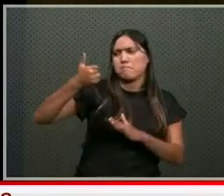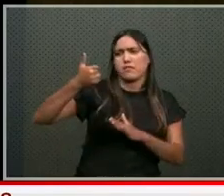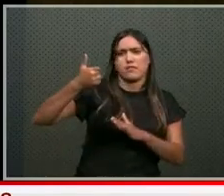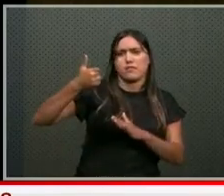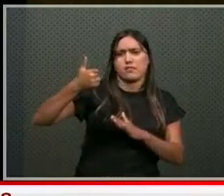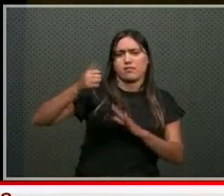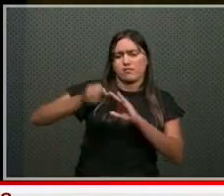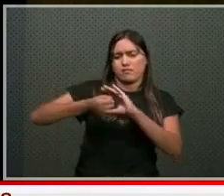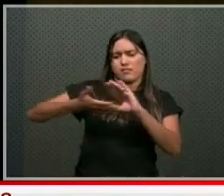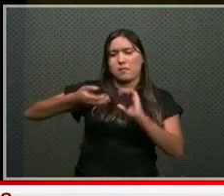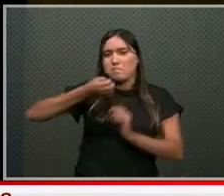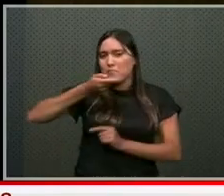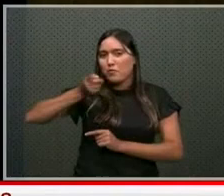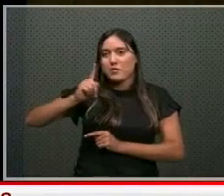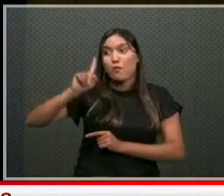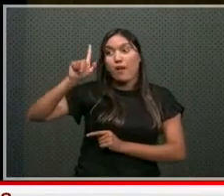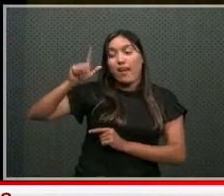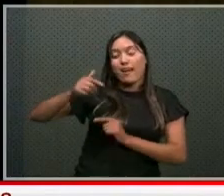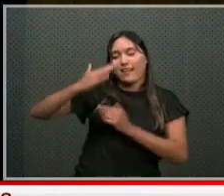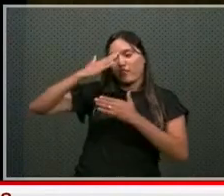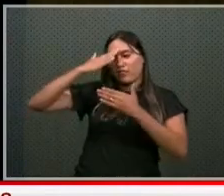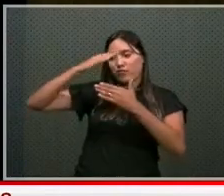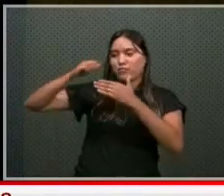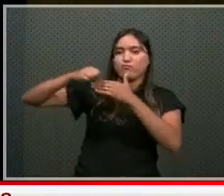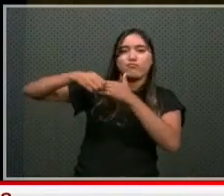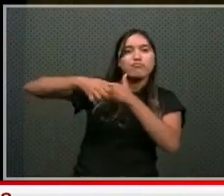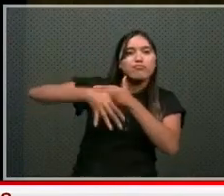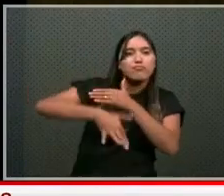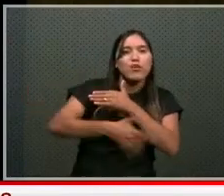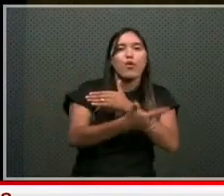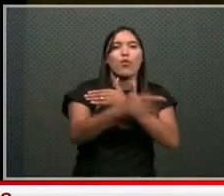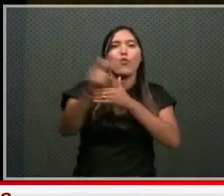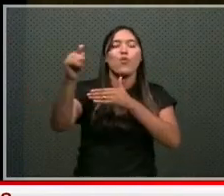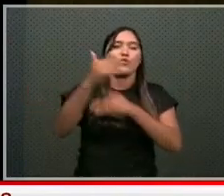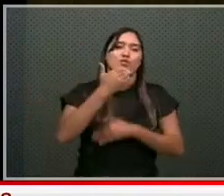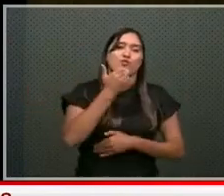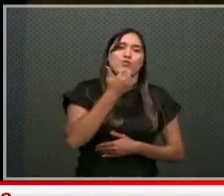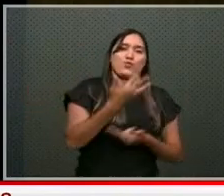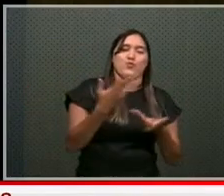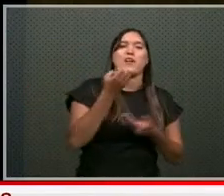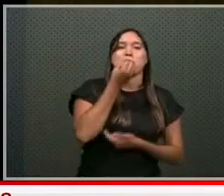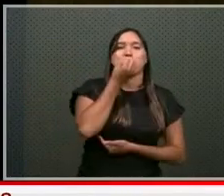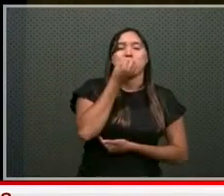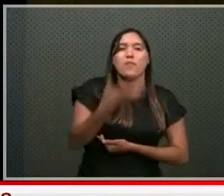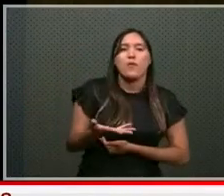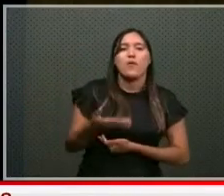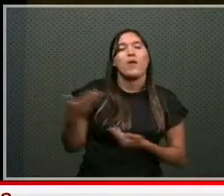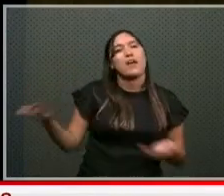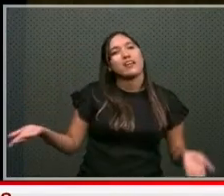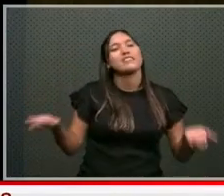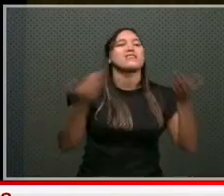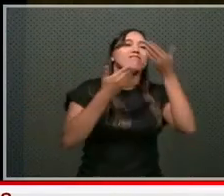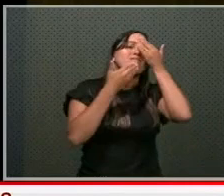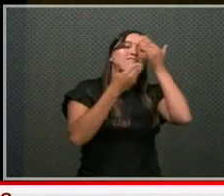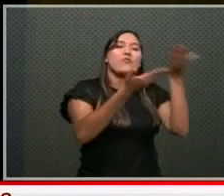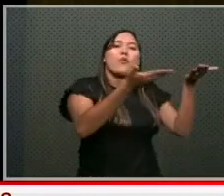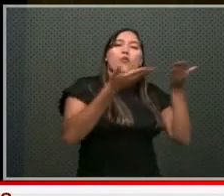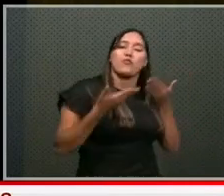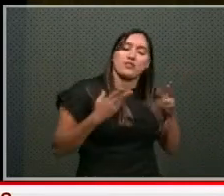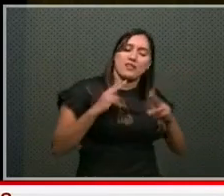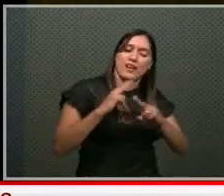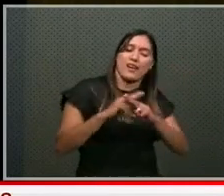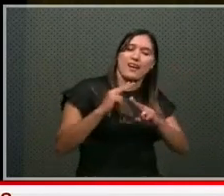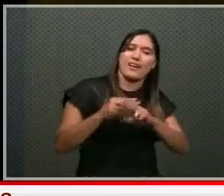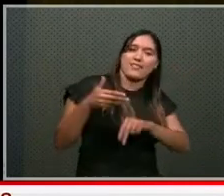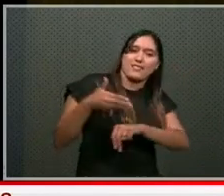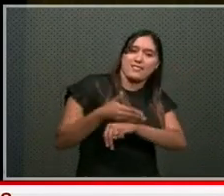todas elas e Agradecer o convite para que a caixa esteja presente num evento tão emblemático não